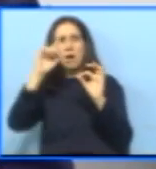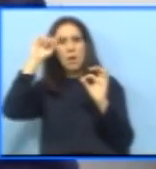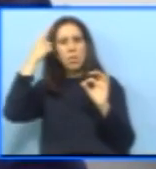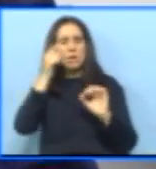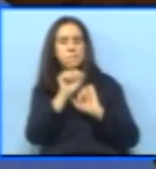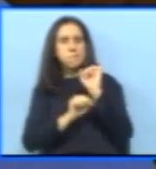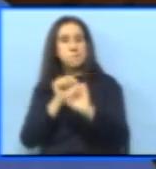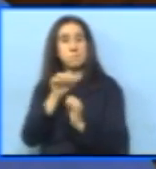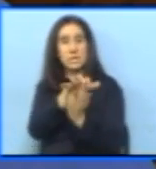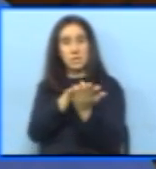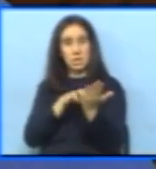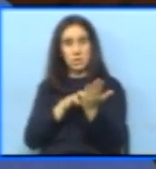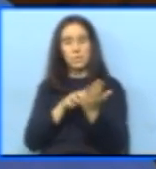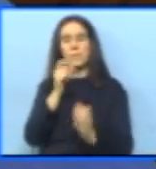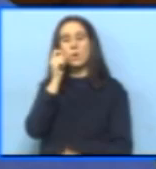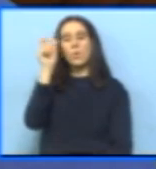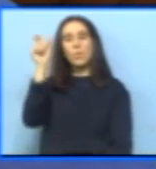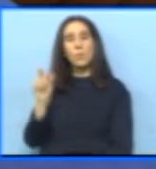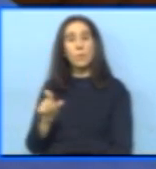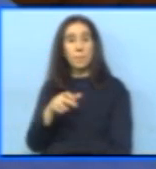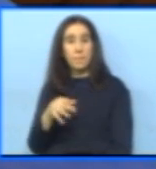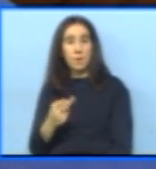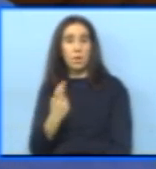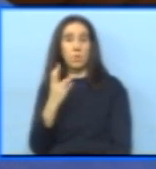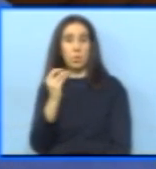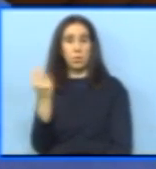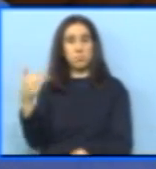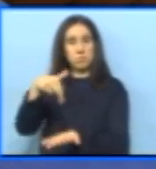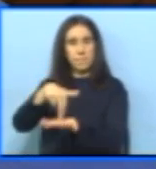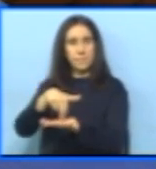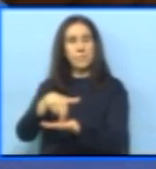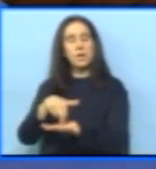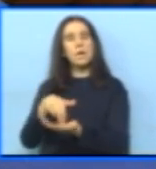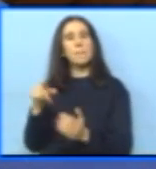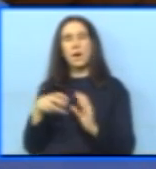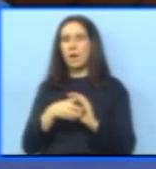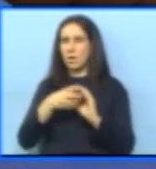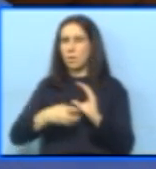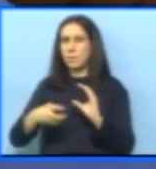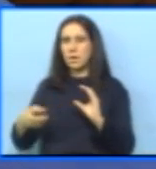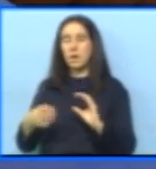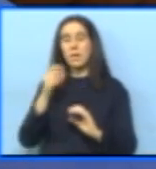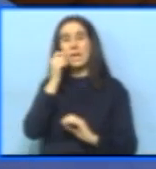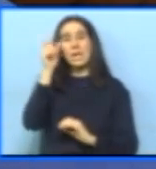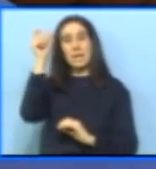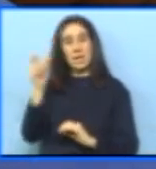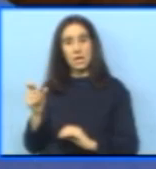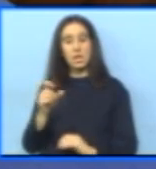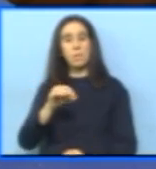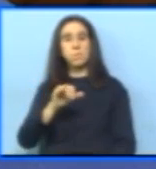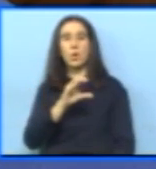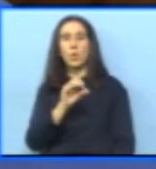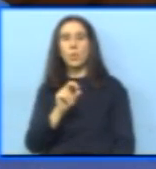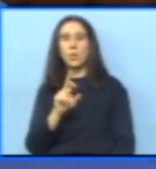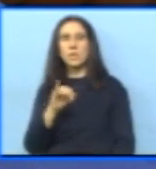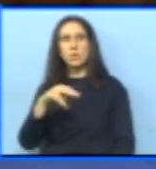dos textos. Paulo chega aqui, e dentro de circunstâncias muito complicadas, vai viver em Corinto 1 ano e